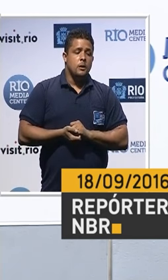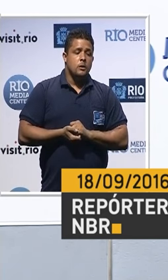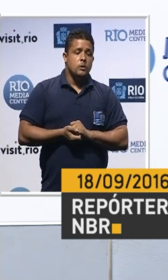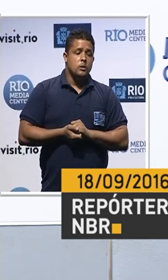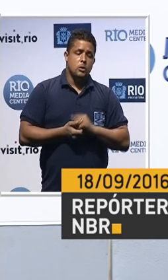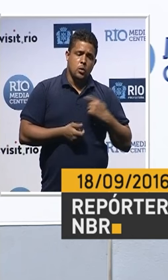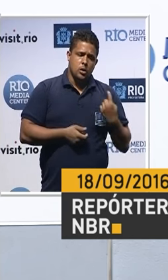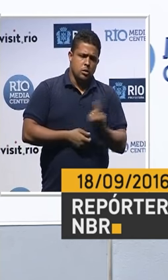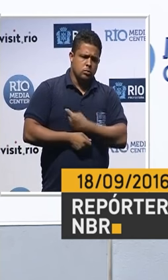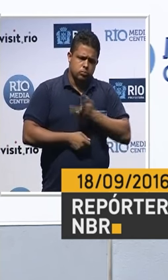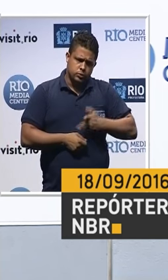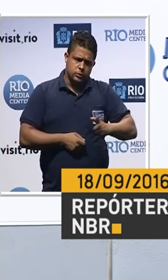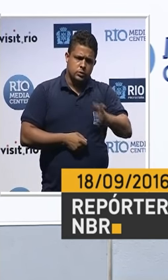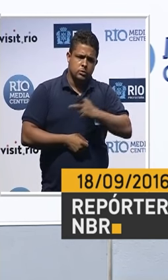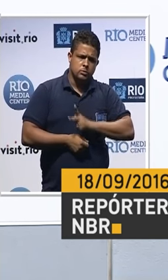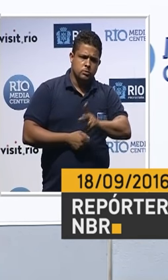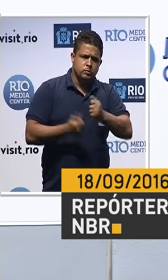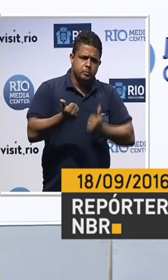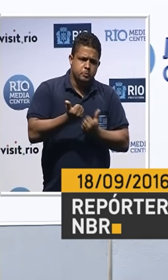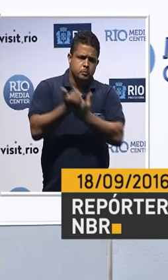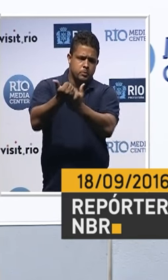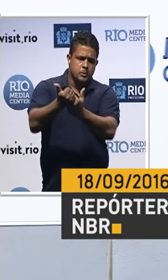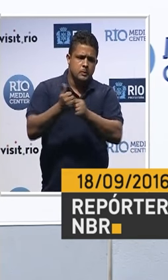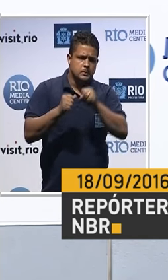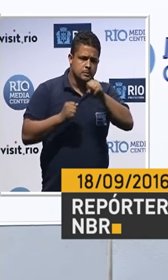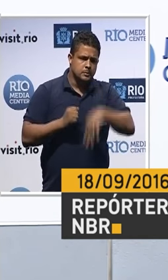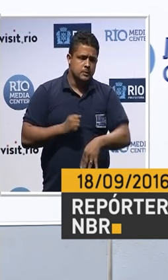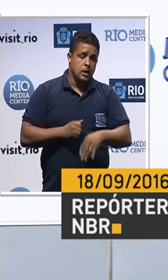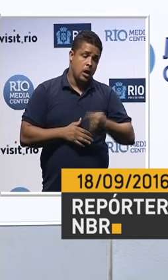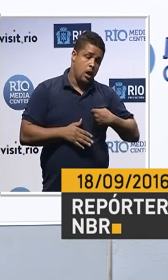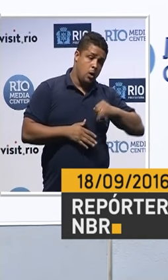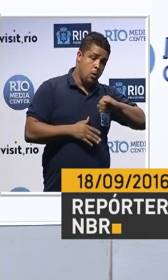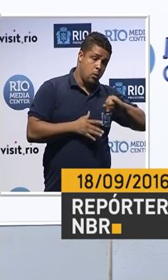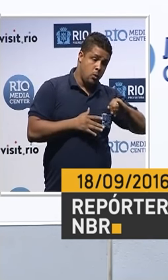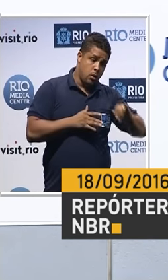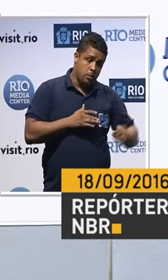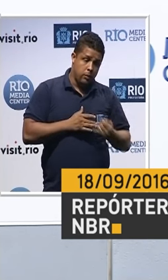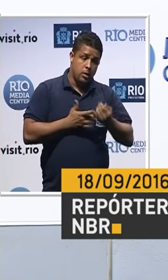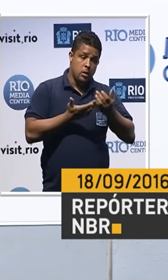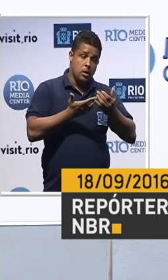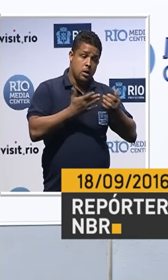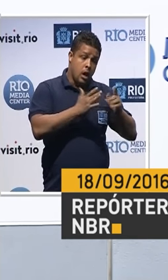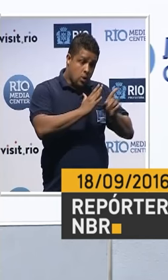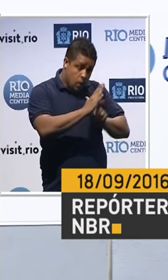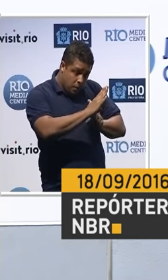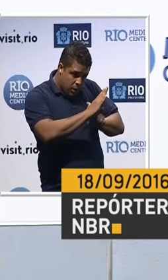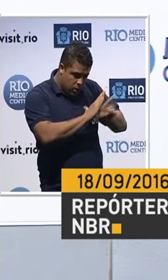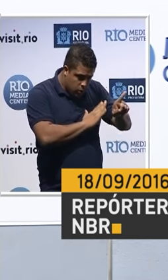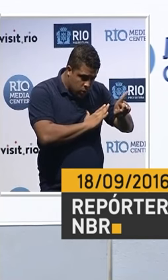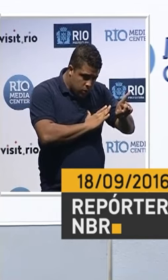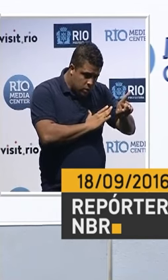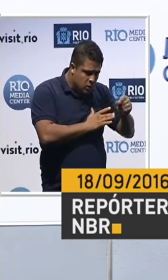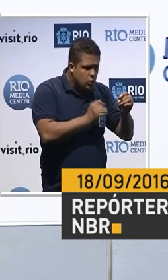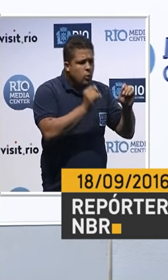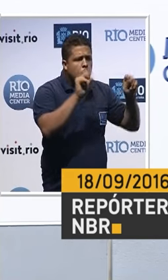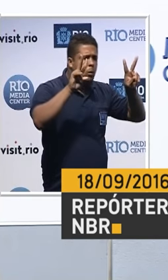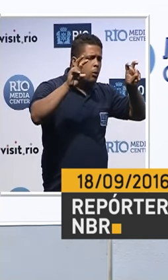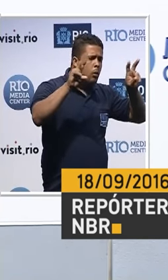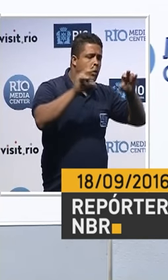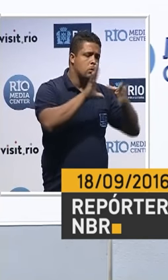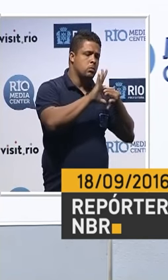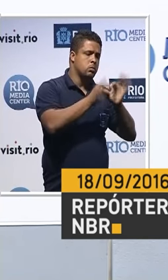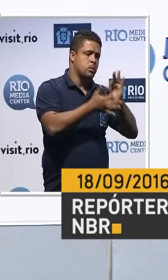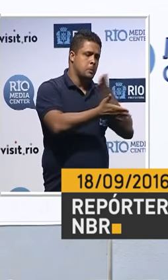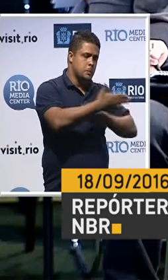nós manteremos. E eu aproveito a pergunta sobre o esporte paralímpico para